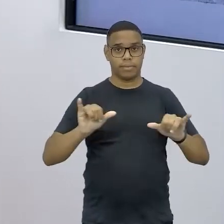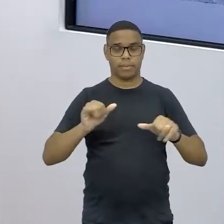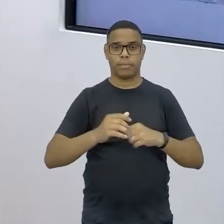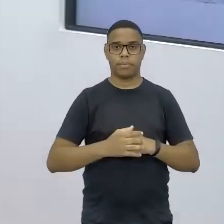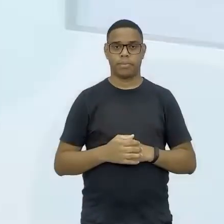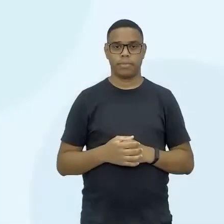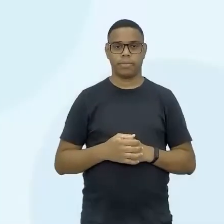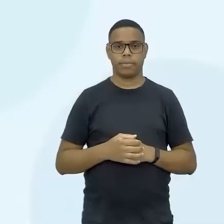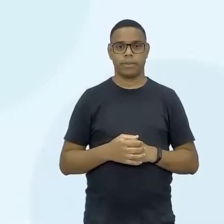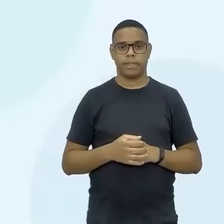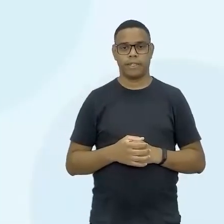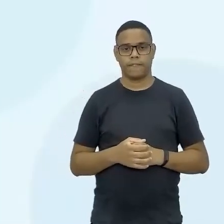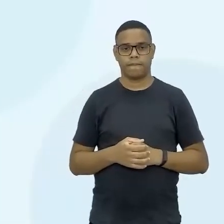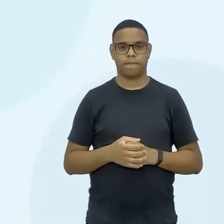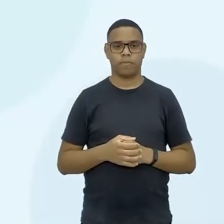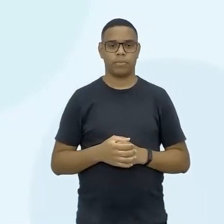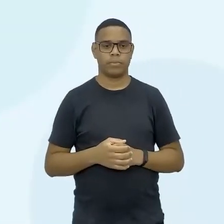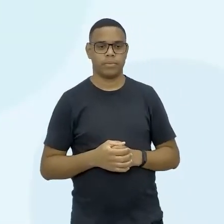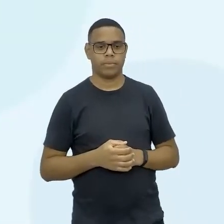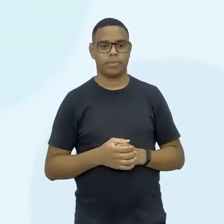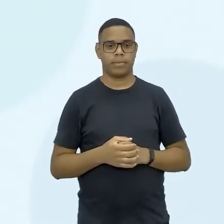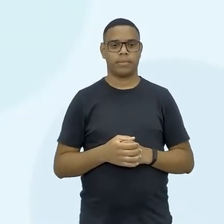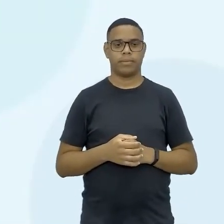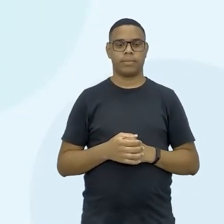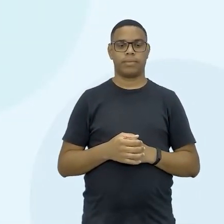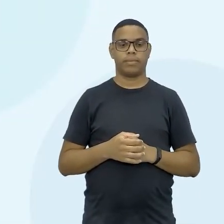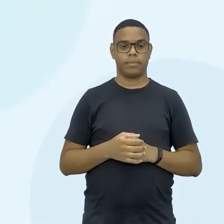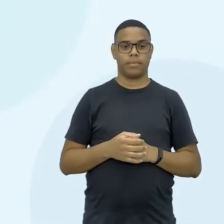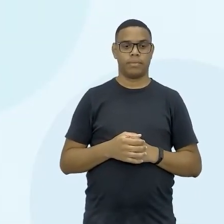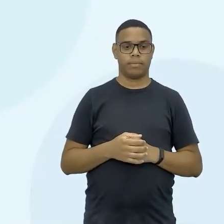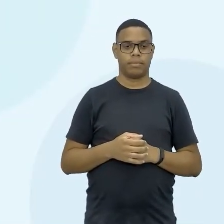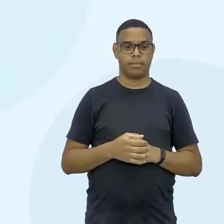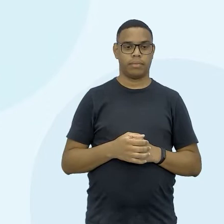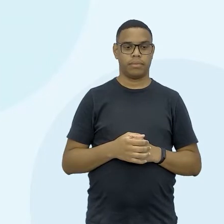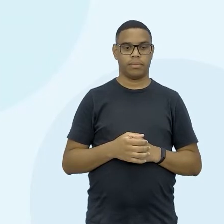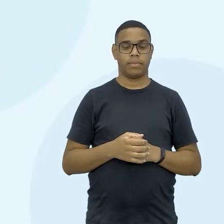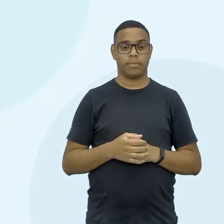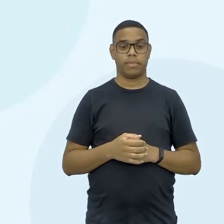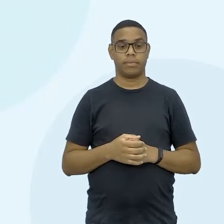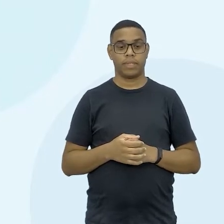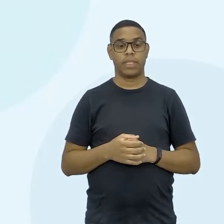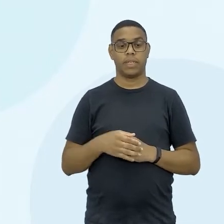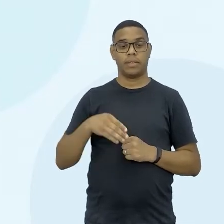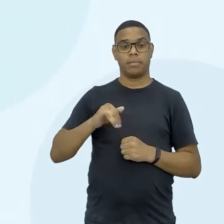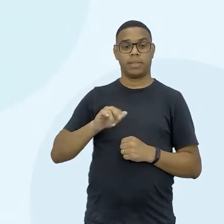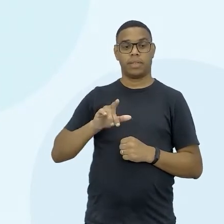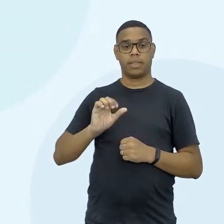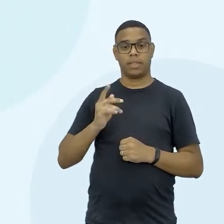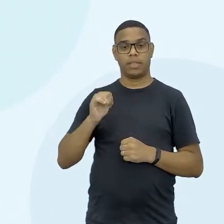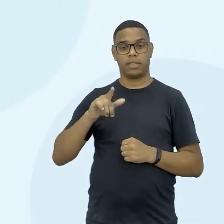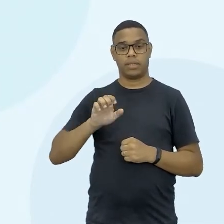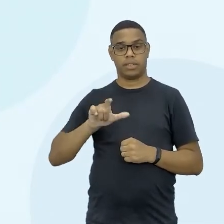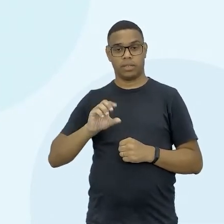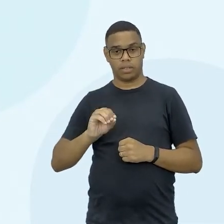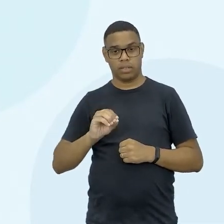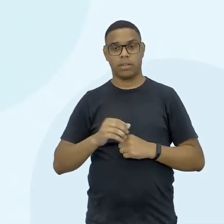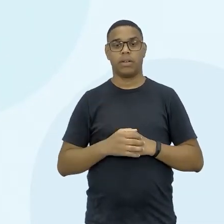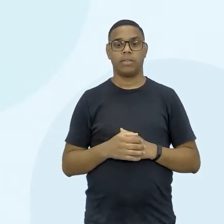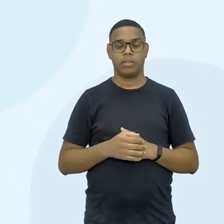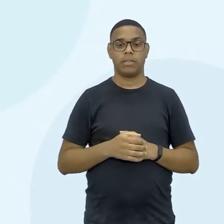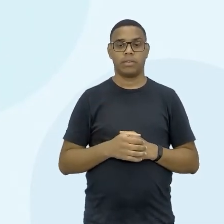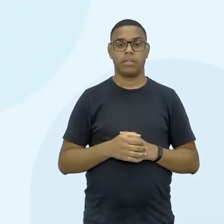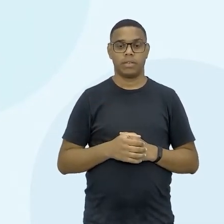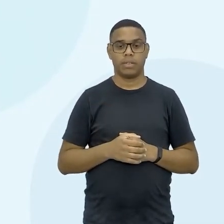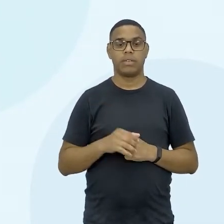propaganda, o nosso querido Davi, eu falo como se fosse meu muito amigo, né? O nosso querido Davi, do Michelangelo. E o Michelangelo não era lá uma